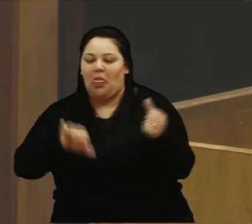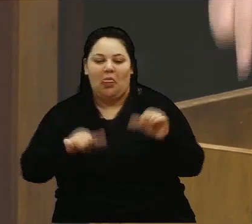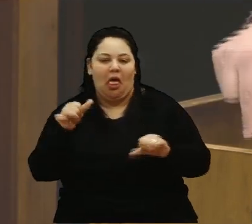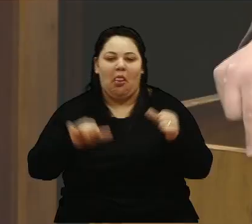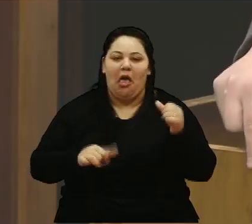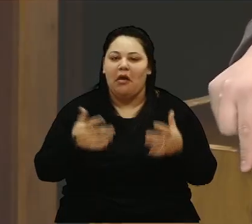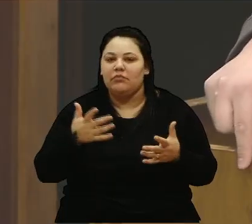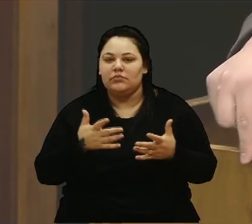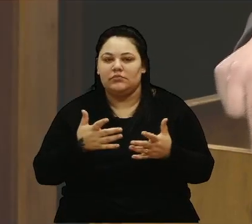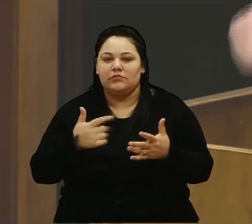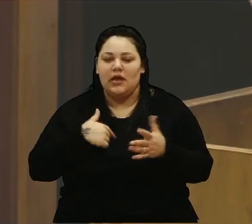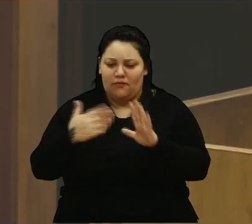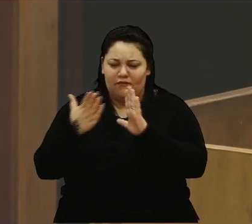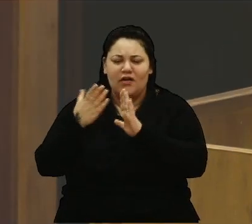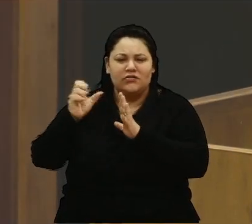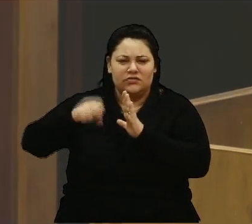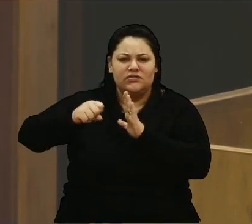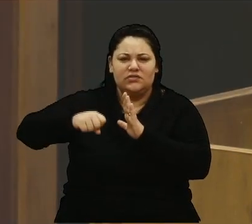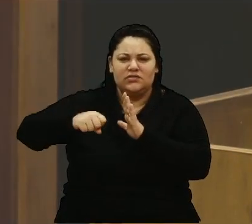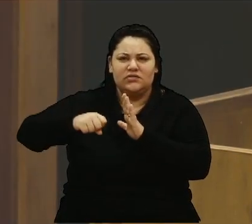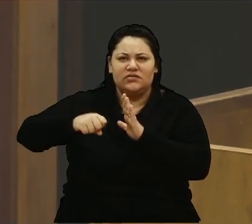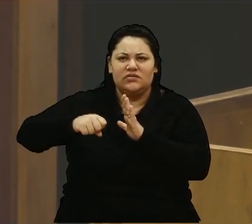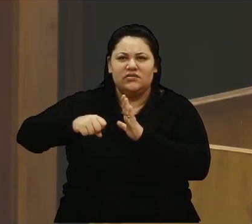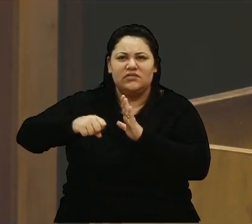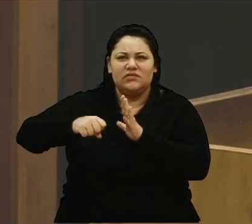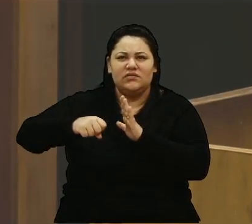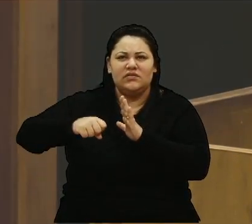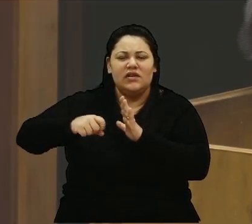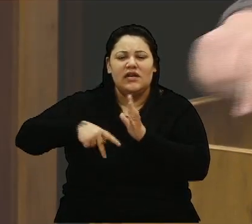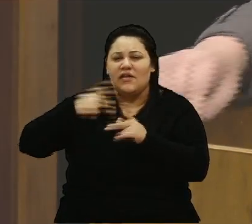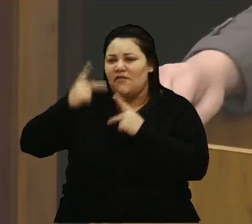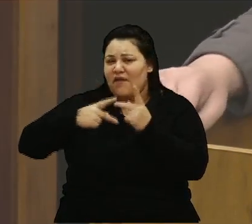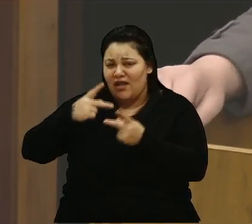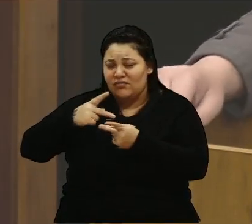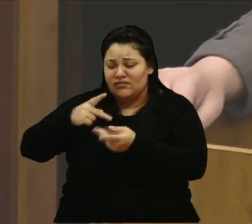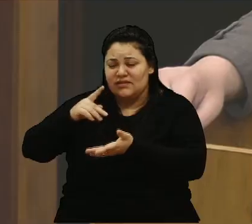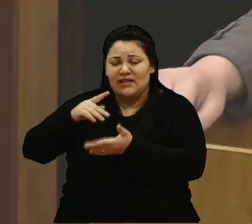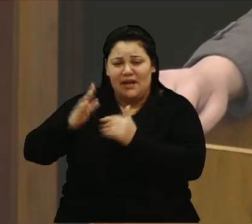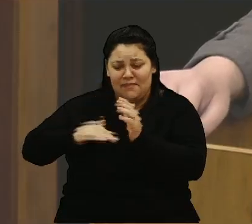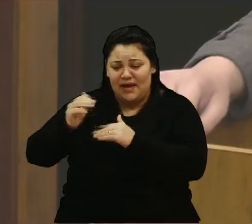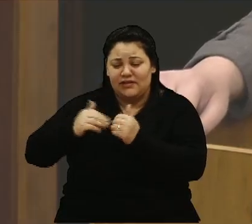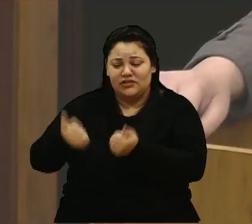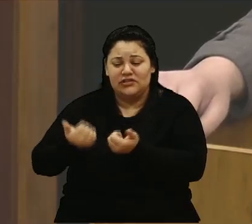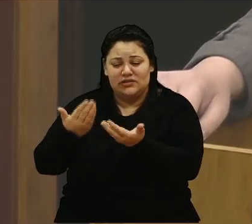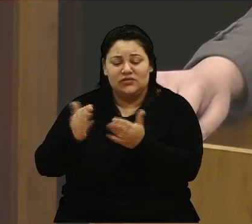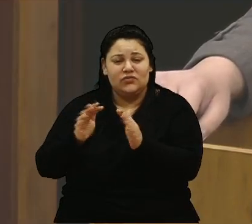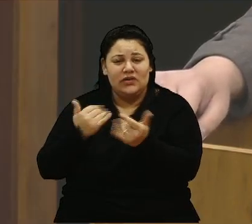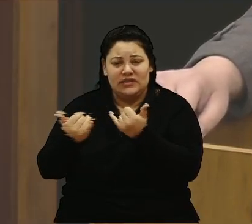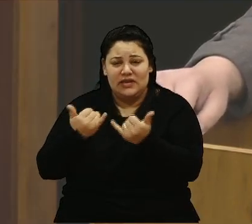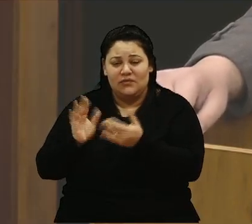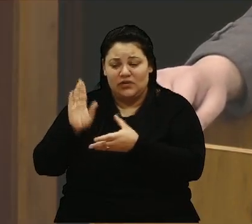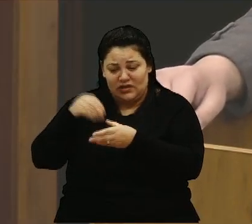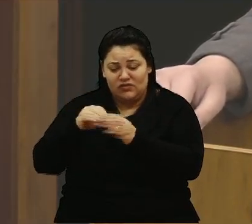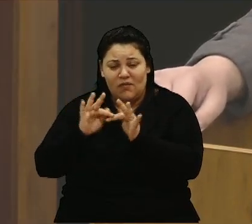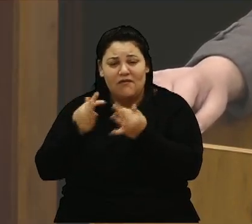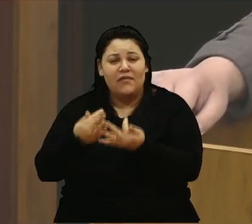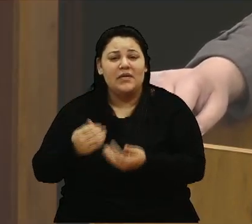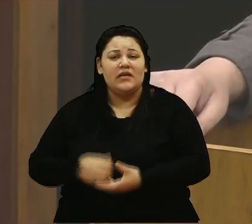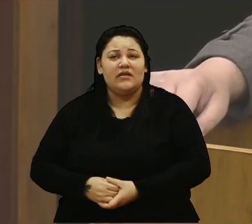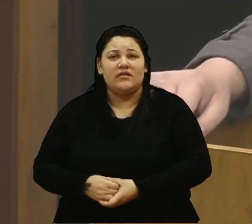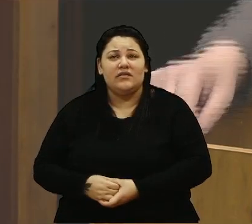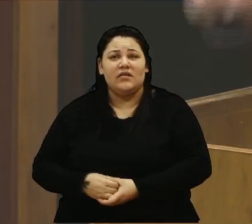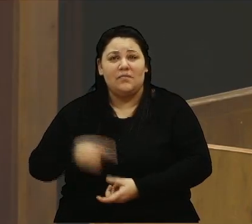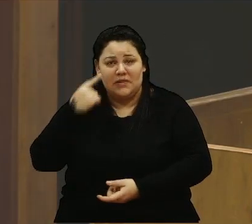Eu combato e não combato no discurso, combato na prática, dando exemplo, tendo uma família. Pensando em ter